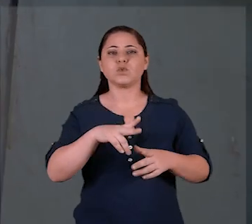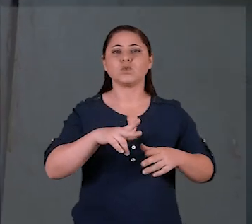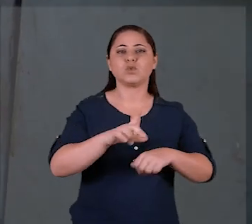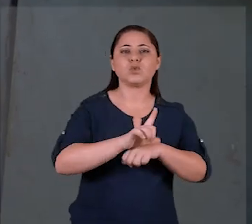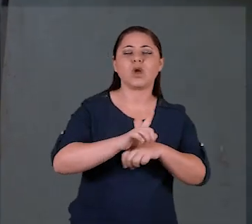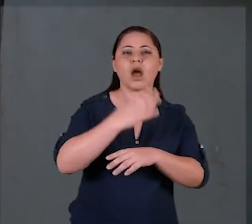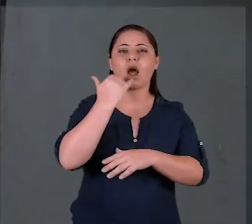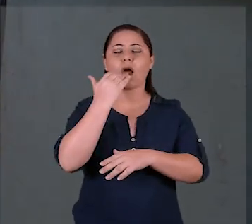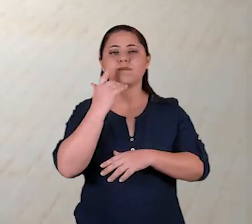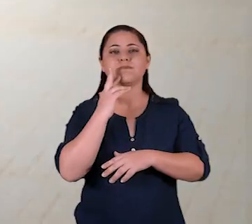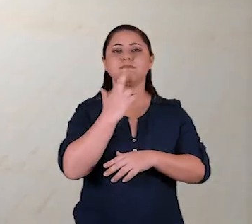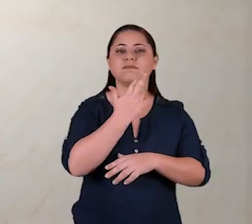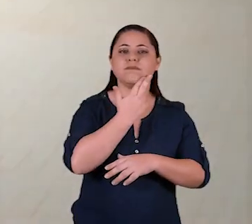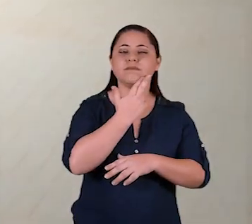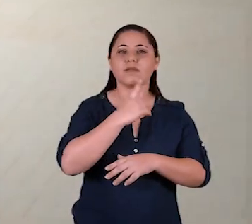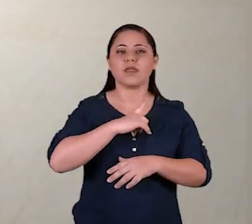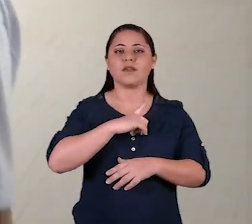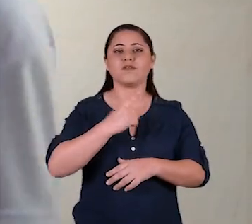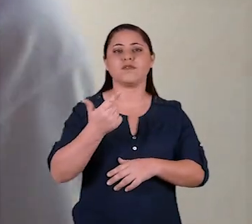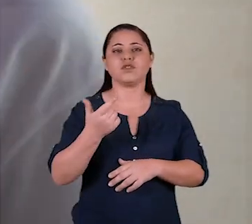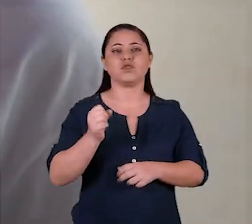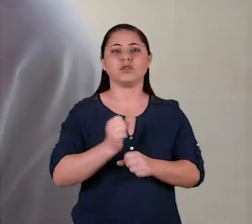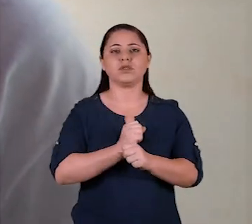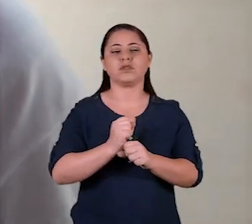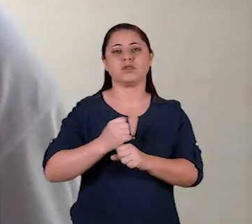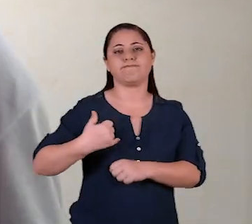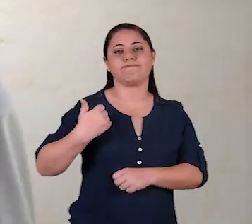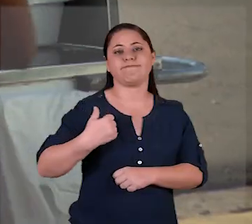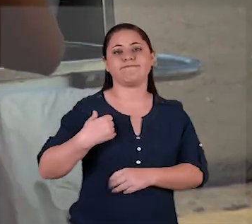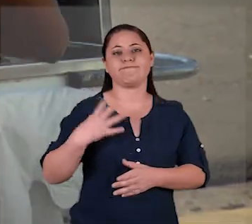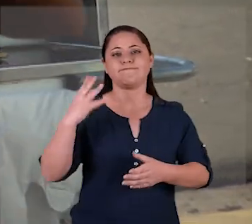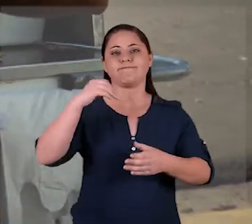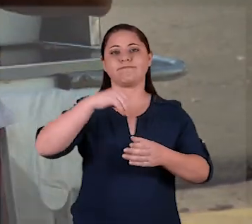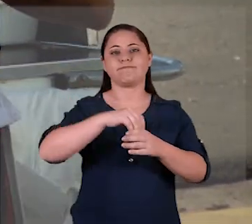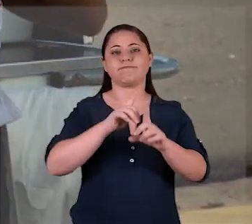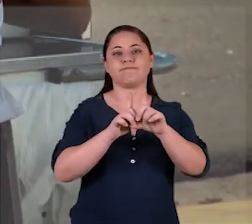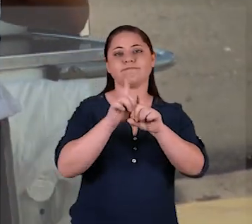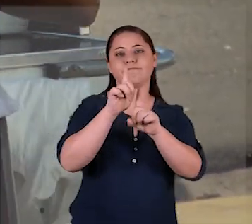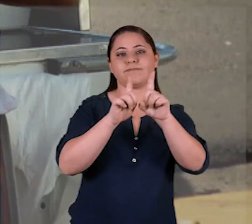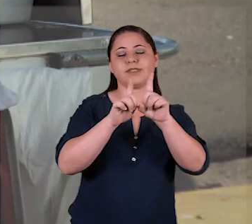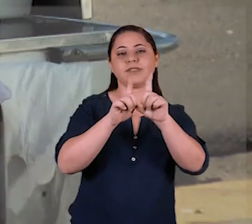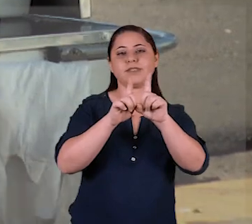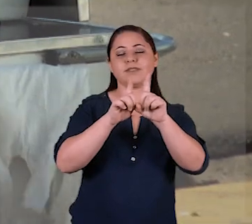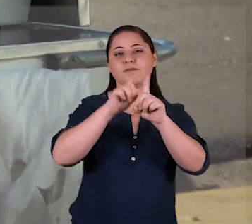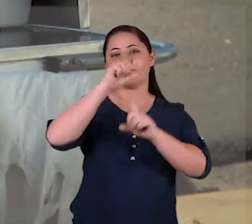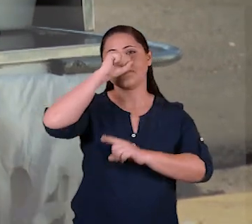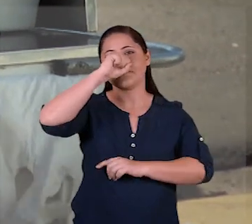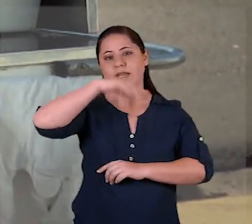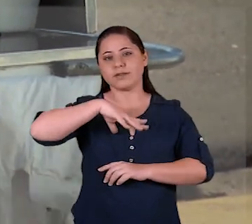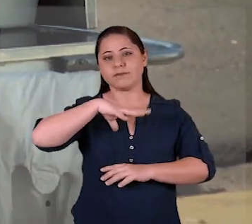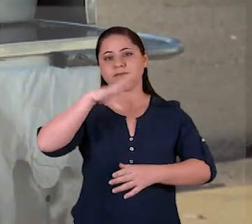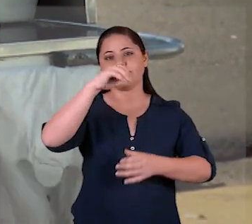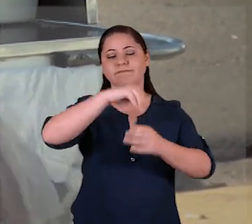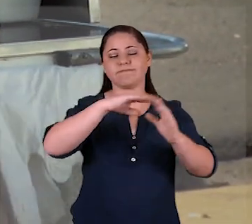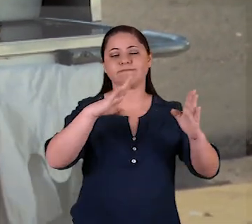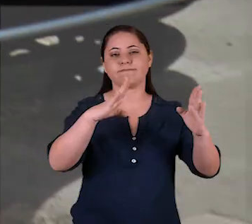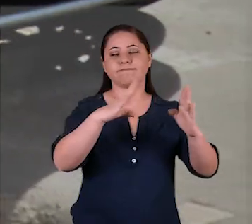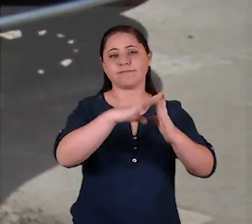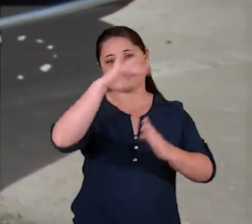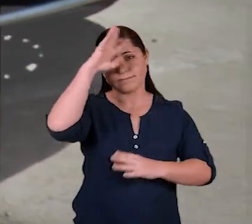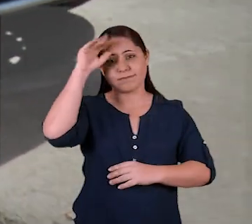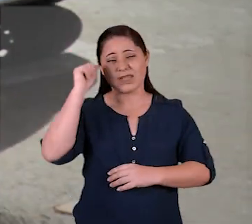do ramo de alimentação, tem 20 anos e integra a estatística das vítimas de violência doméstica em Mato Grosso do